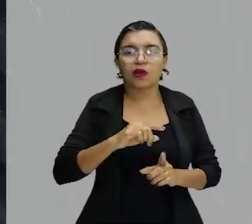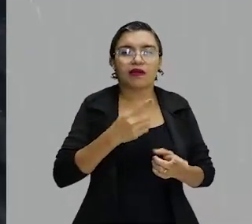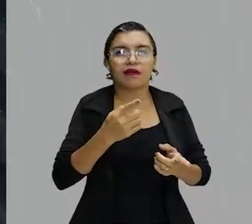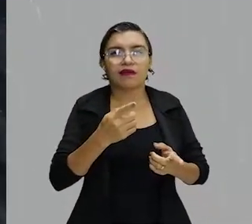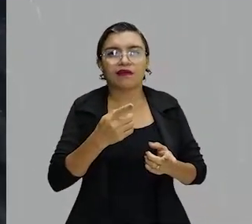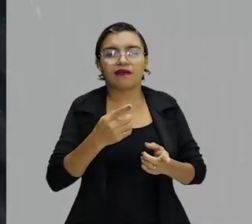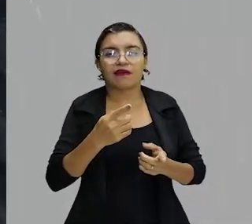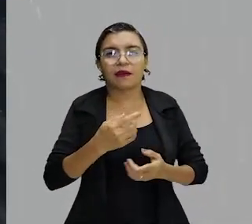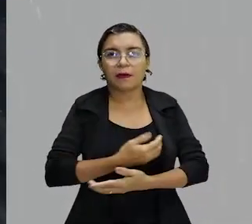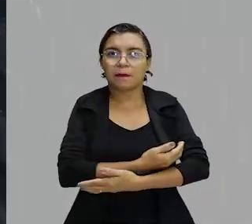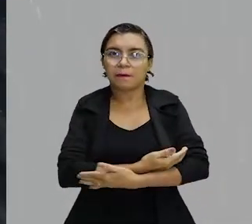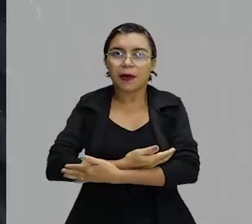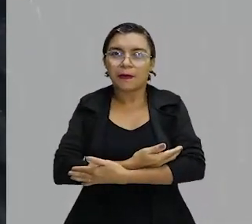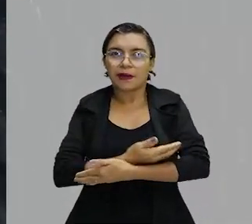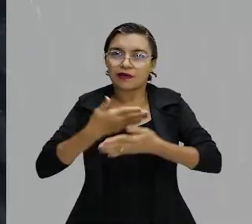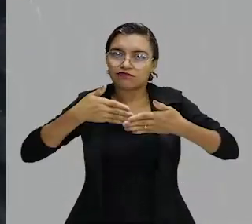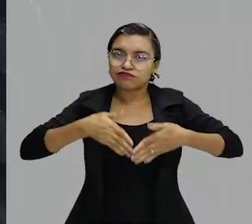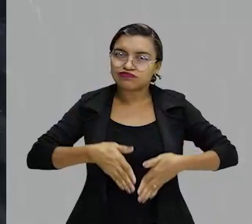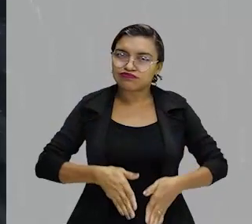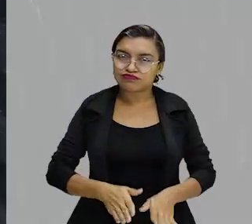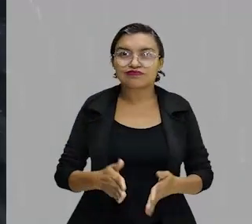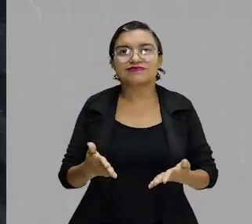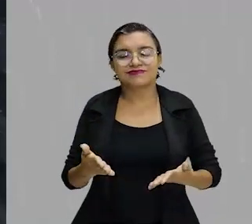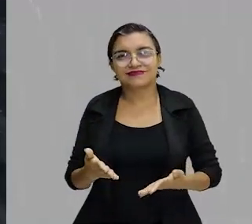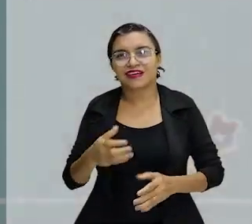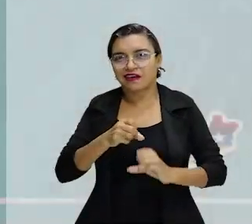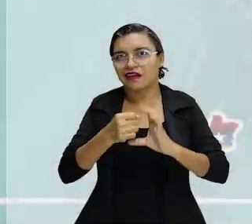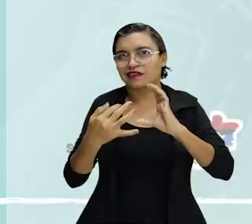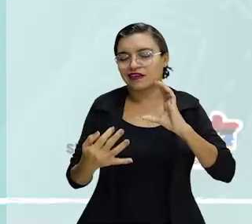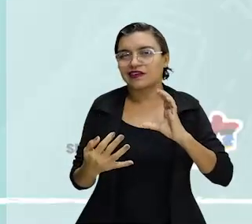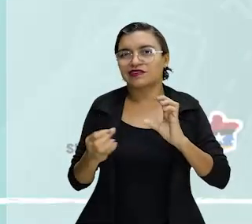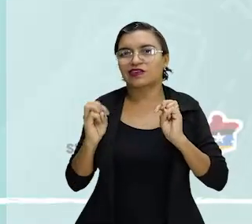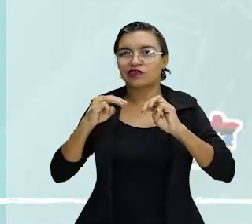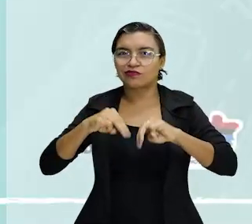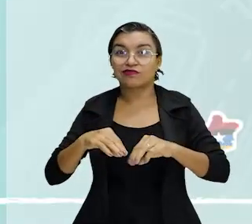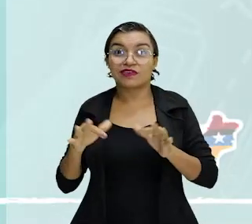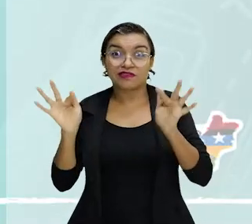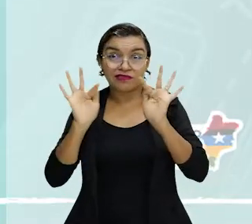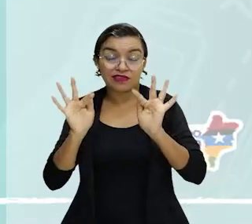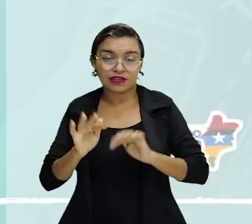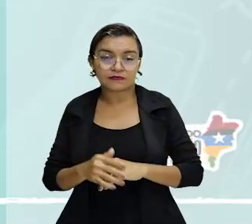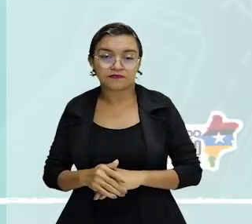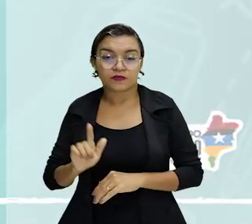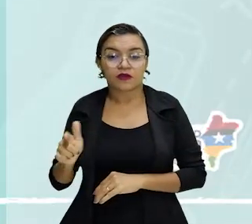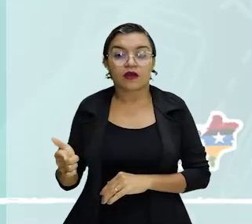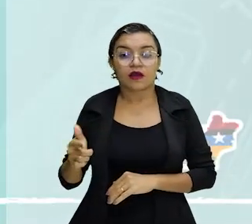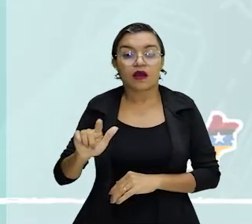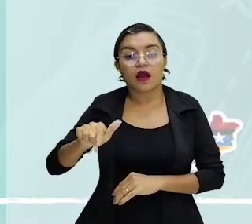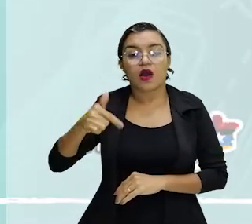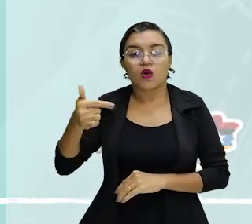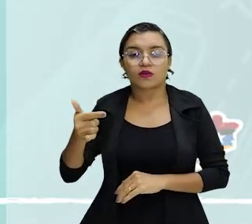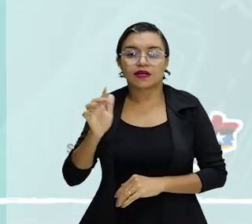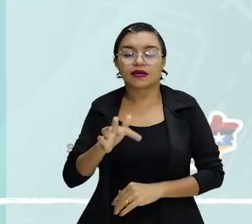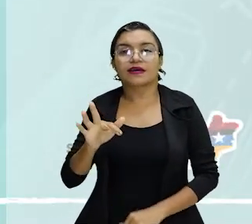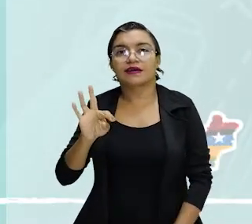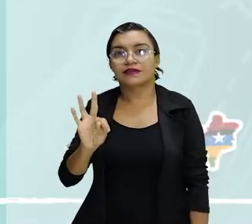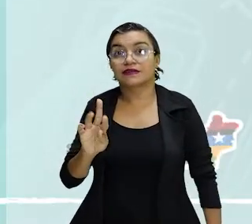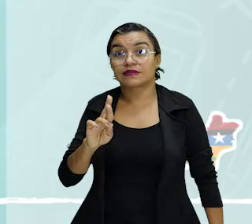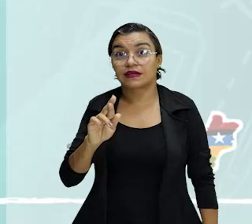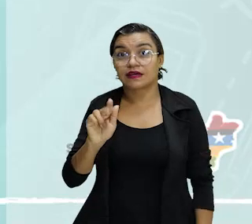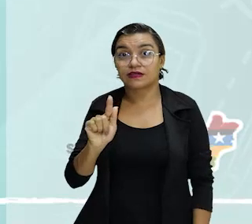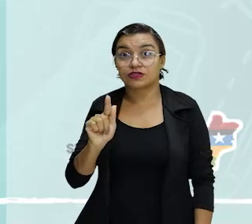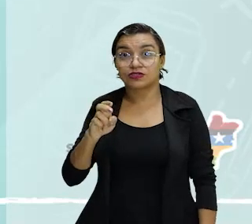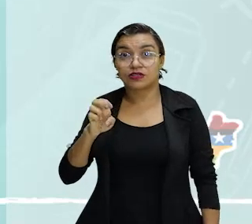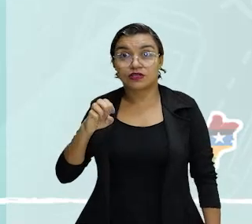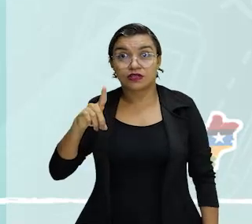ter essa característica do final feliz. Já a tragédia, ela vai ter uma outra composição bem diferente